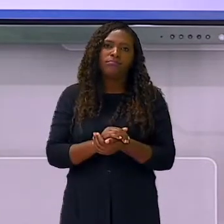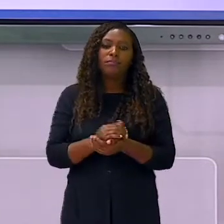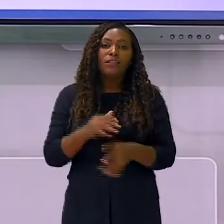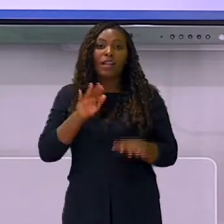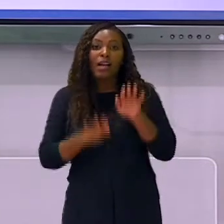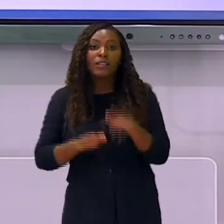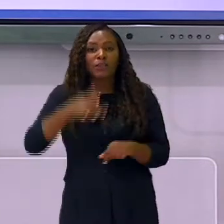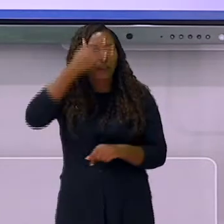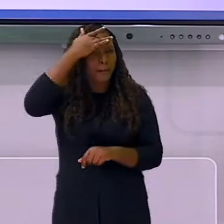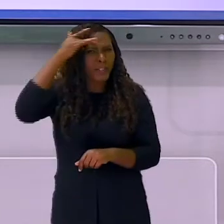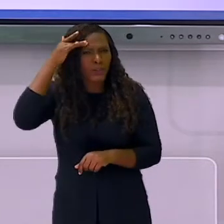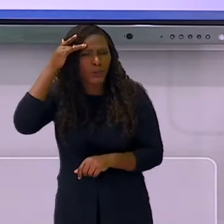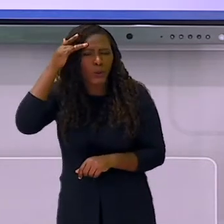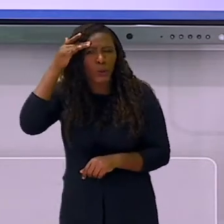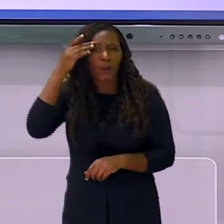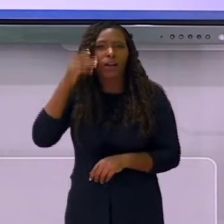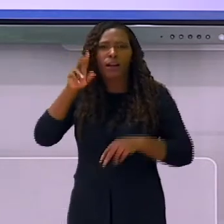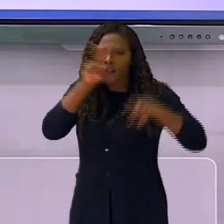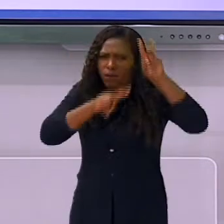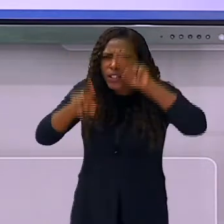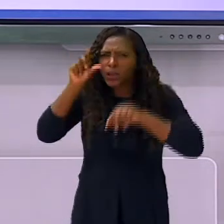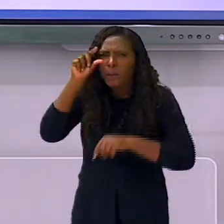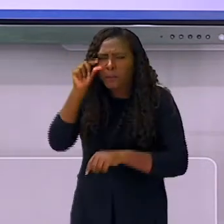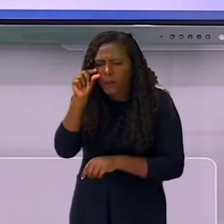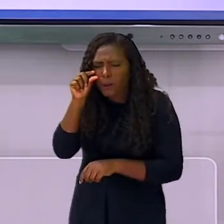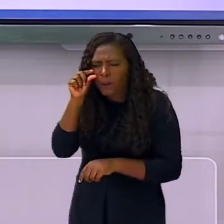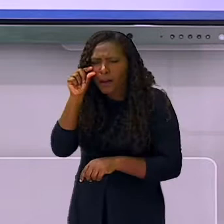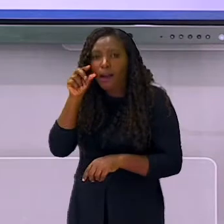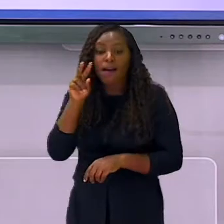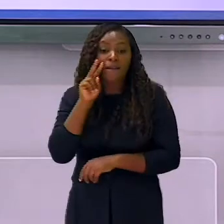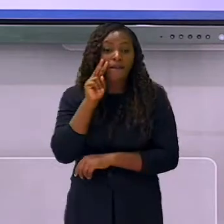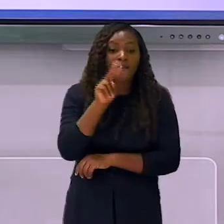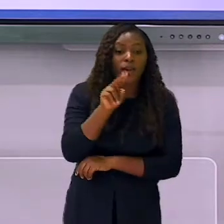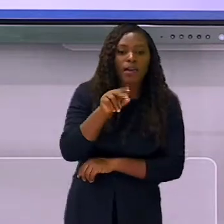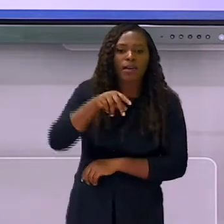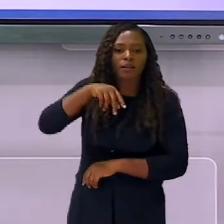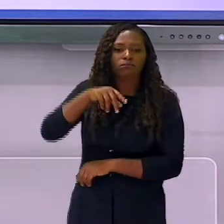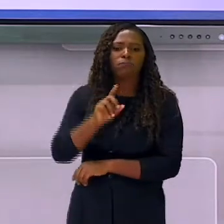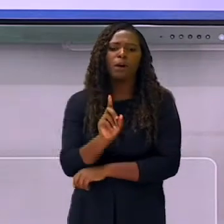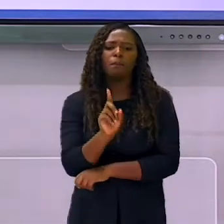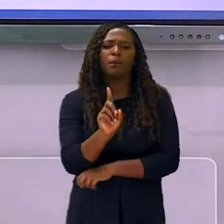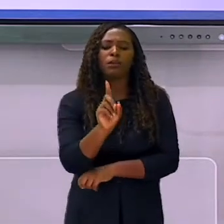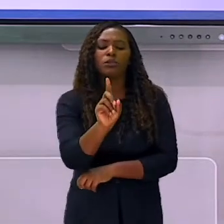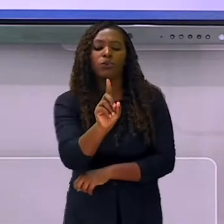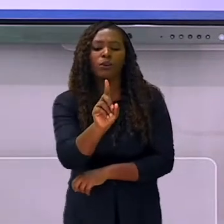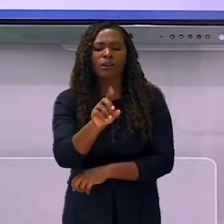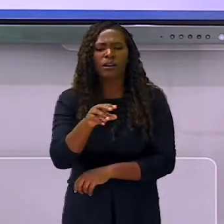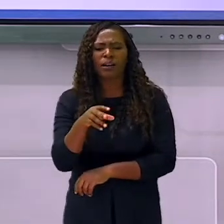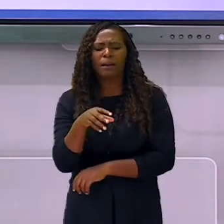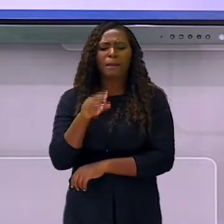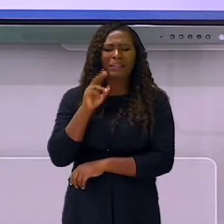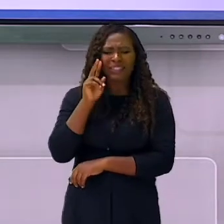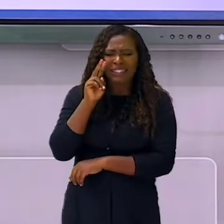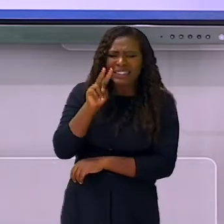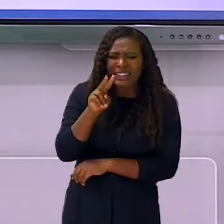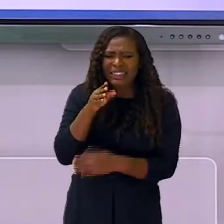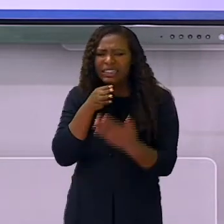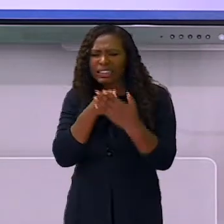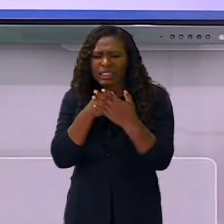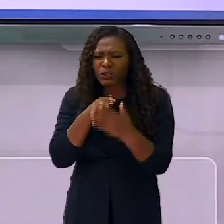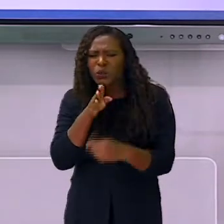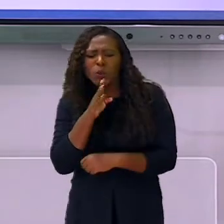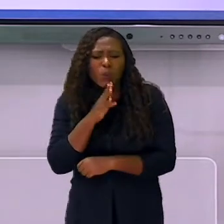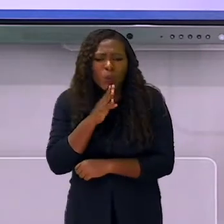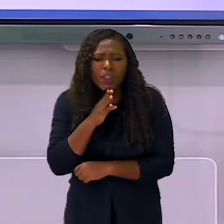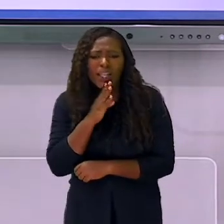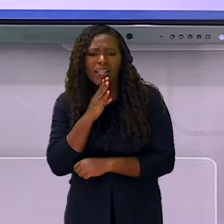as reconhecem. A maioria delas não necessita de bengala longa para locomoção, mas não enxergam